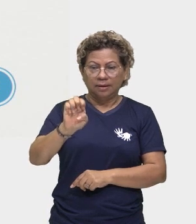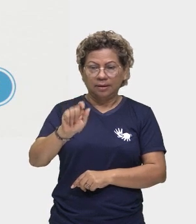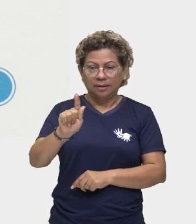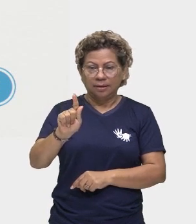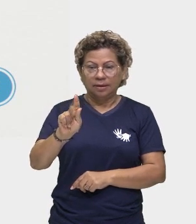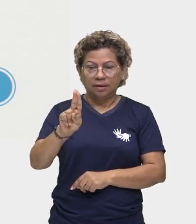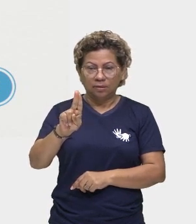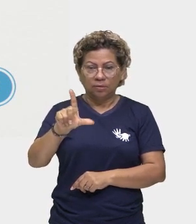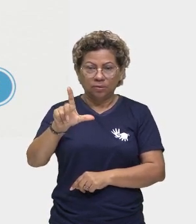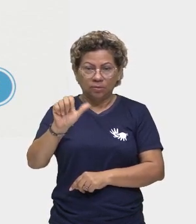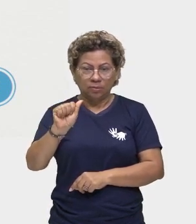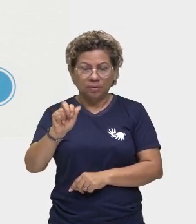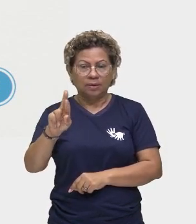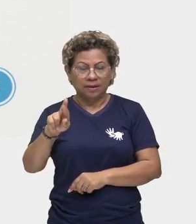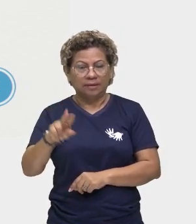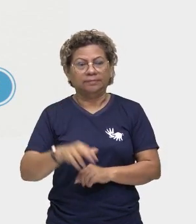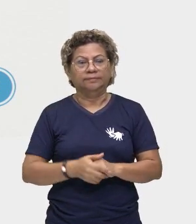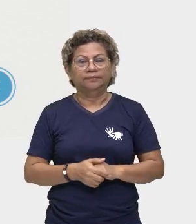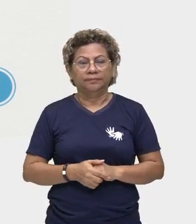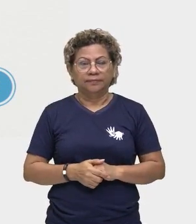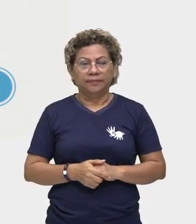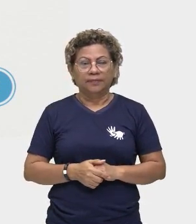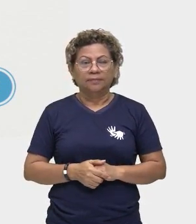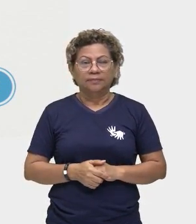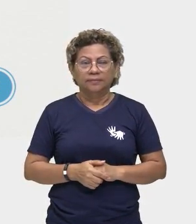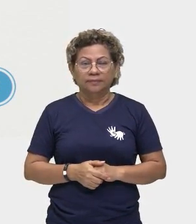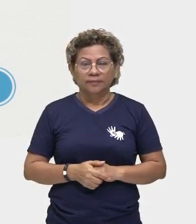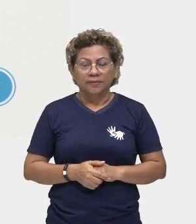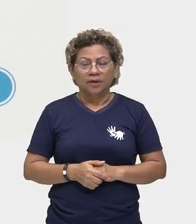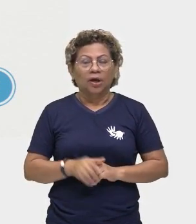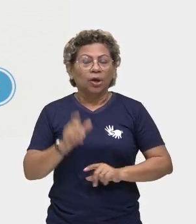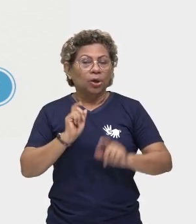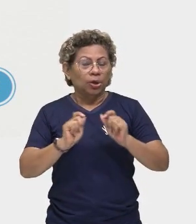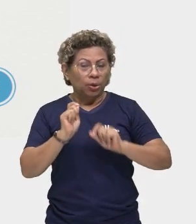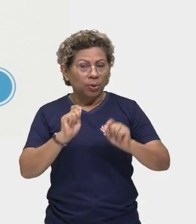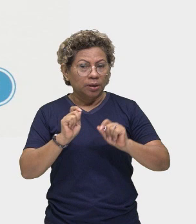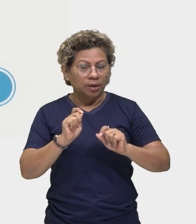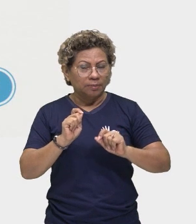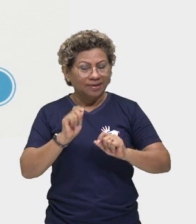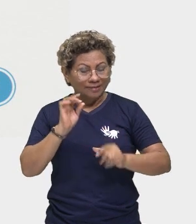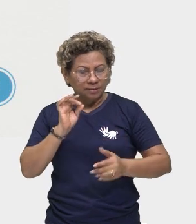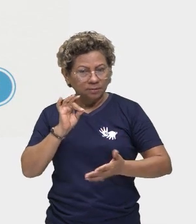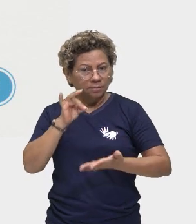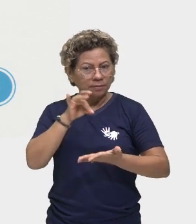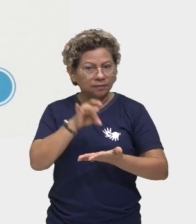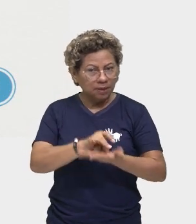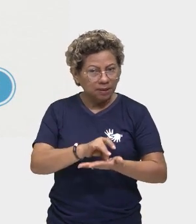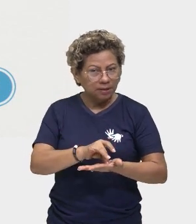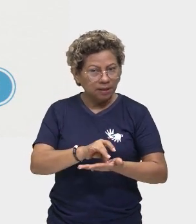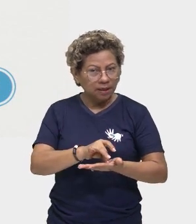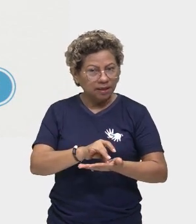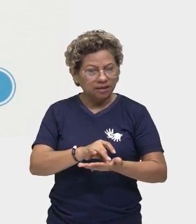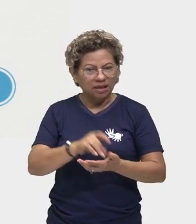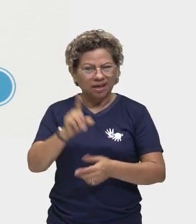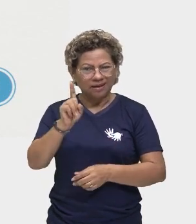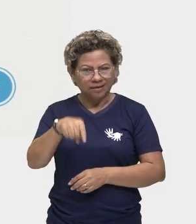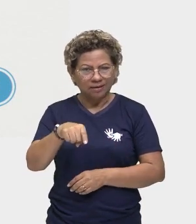regular, faz-se necessário o quê? Que os lados possuam,